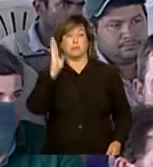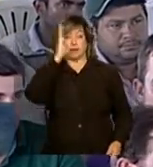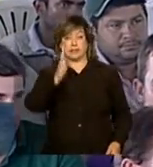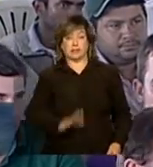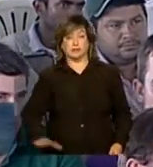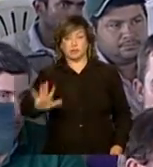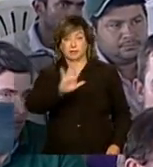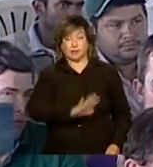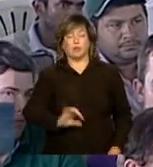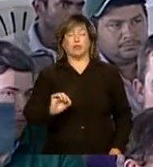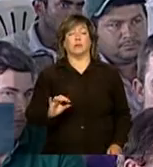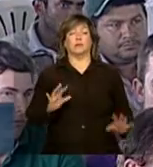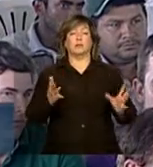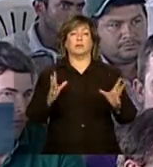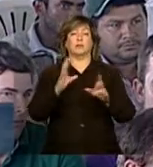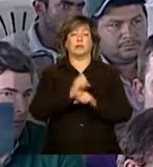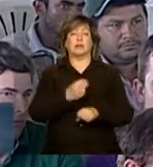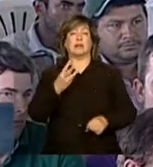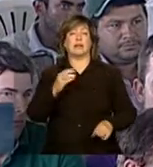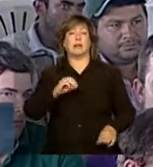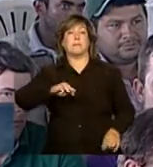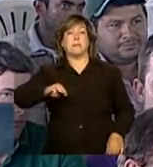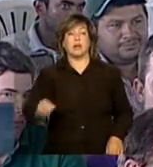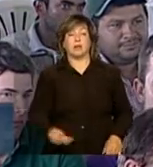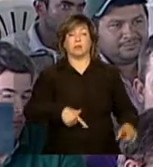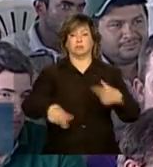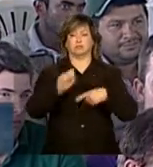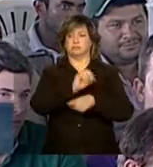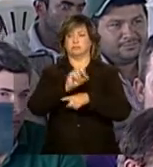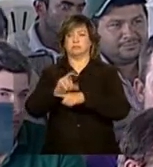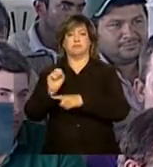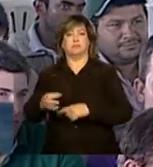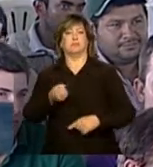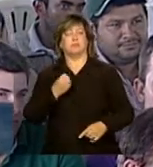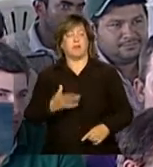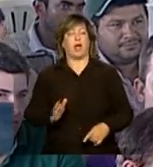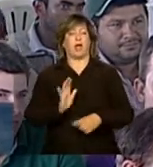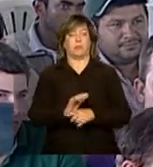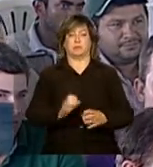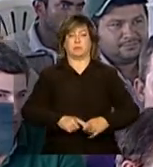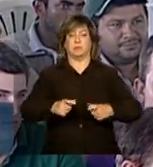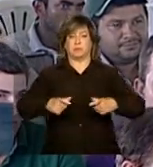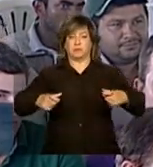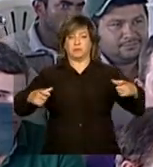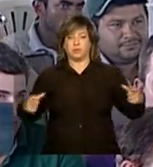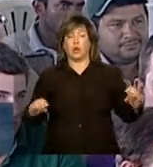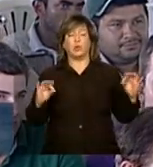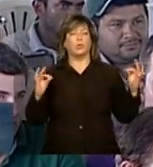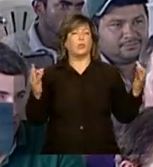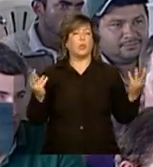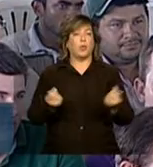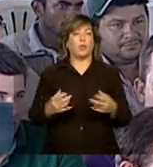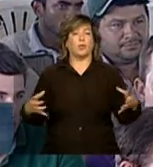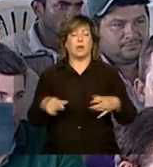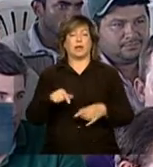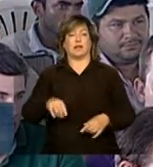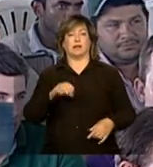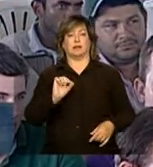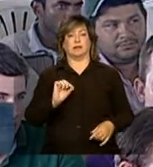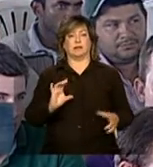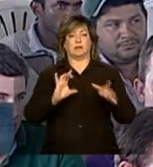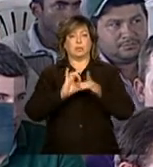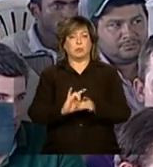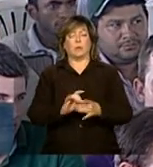de aproximadamente 30 milhões de empregos, incentivando o crescimento de todos os elos que integram essa cadeia